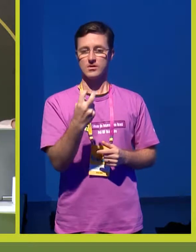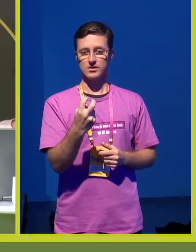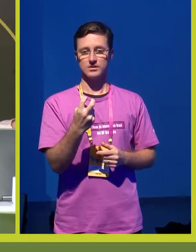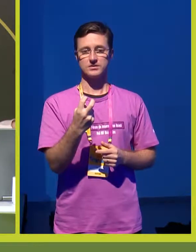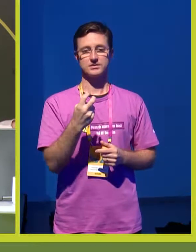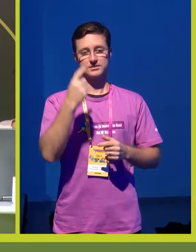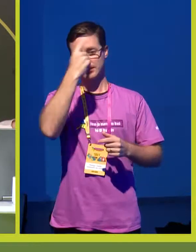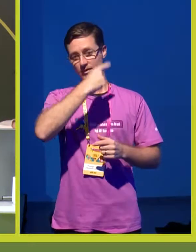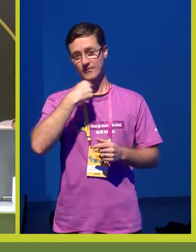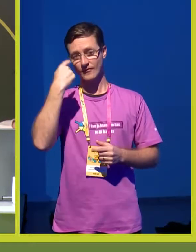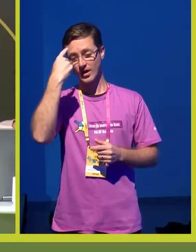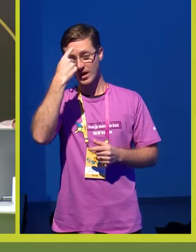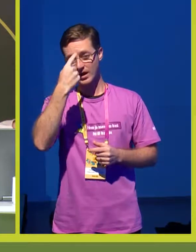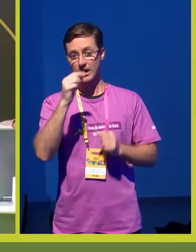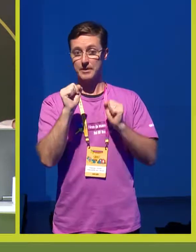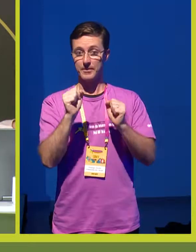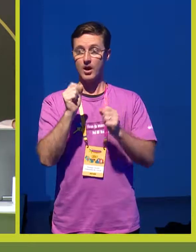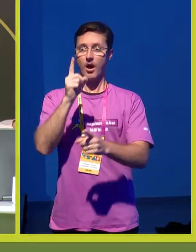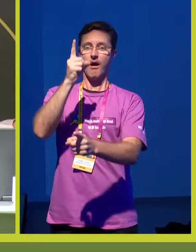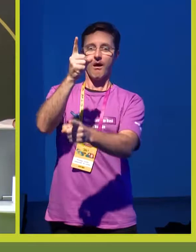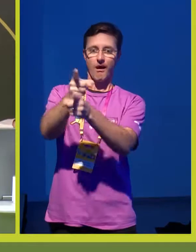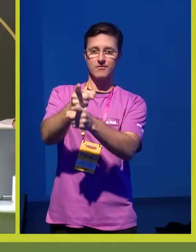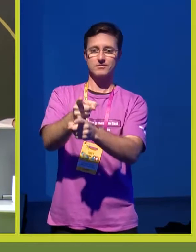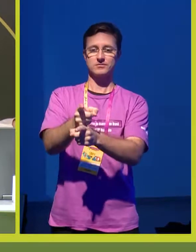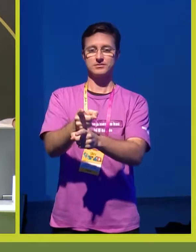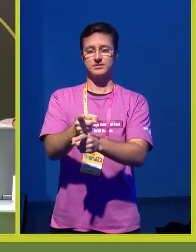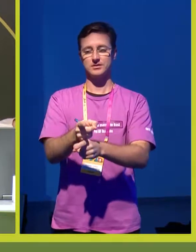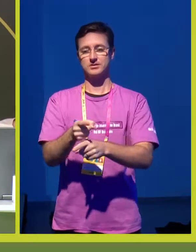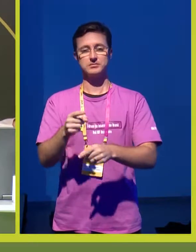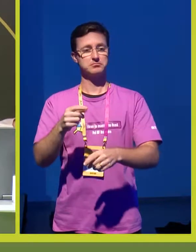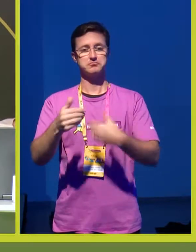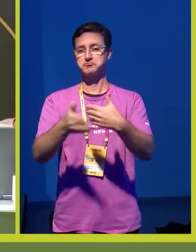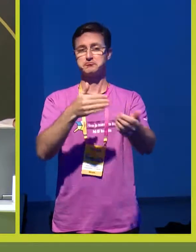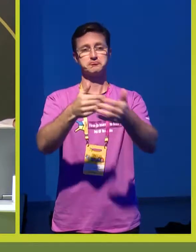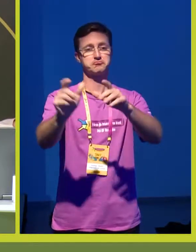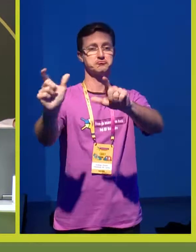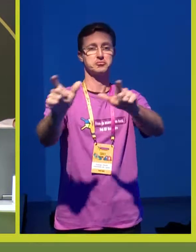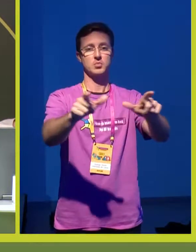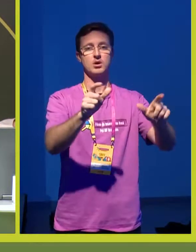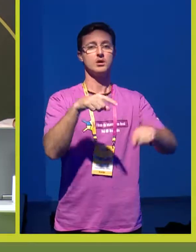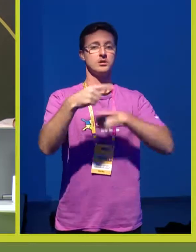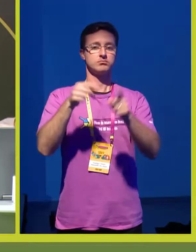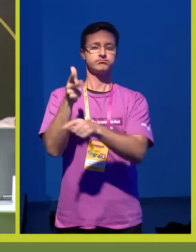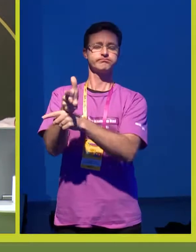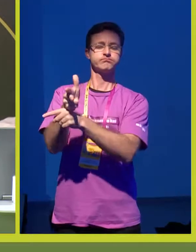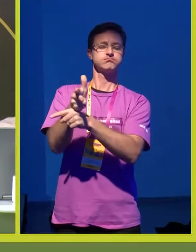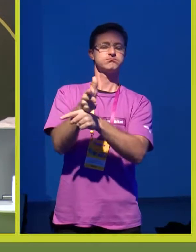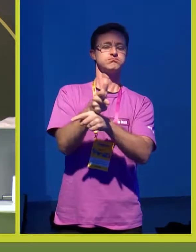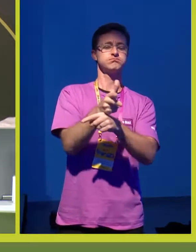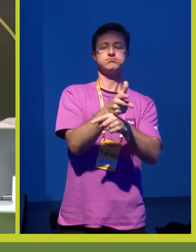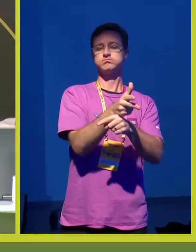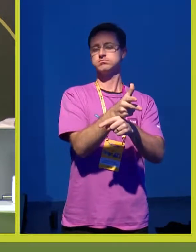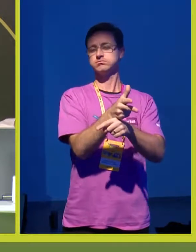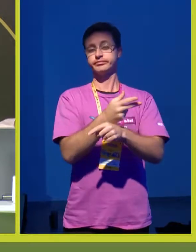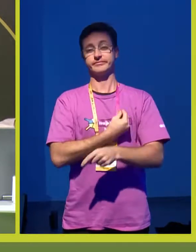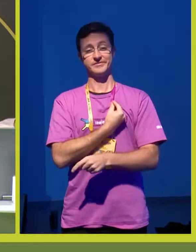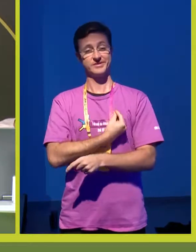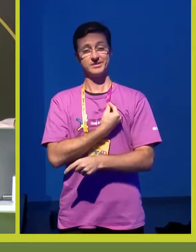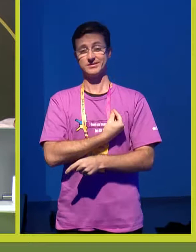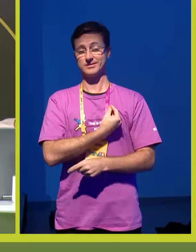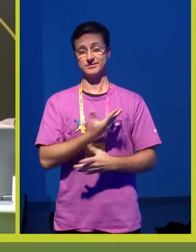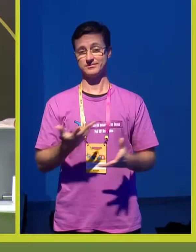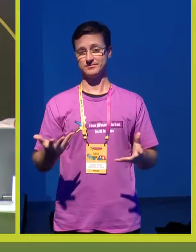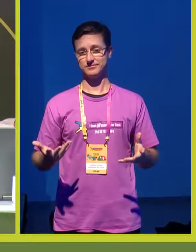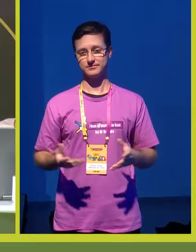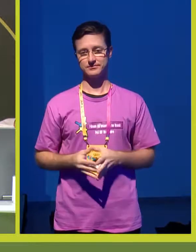a face de alguém, ele pode identificar essa pessoa em qualquer lugar e monitorar as atividades pessoais dela. em qualquer momento.